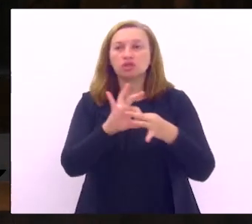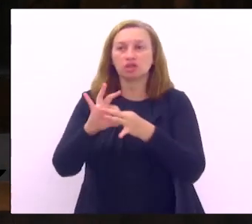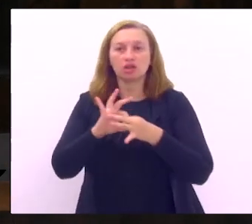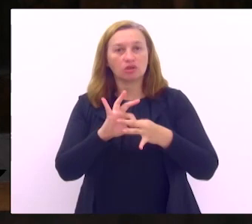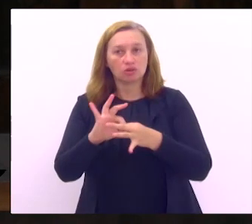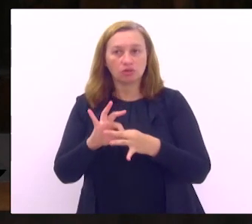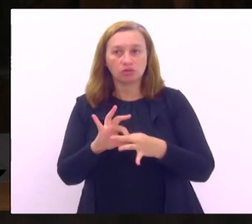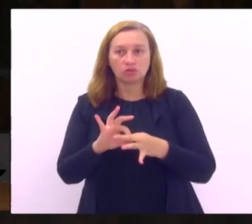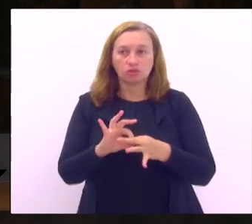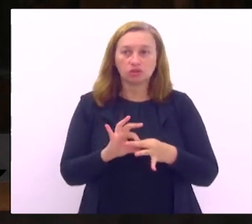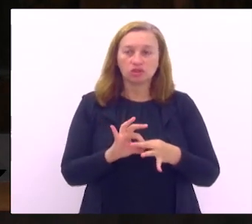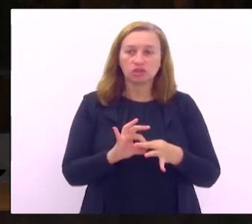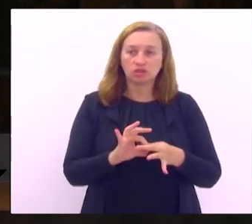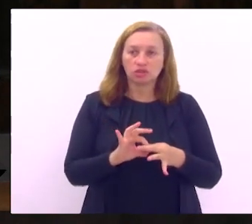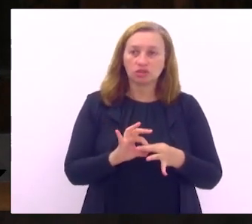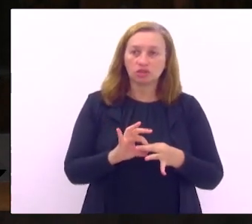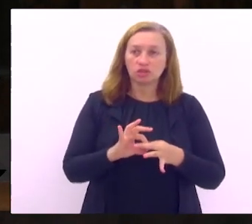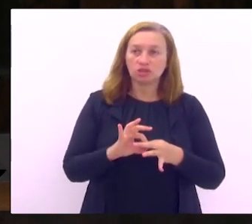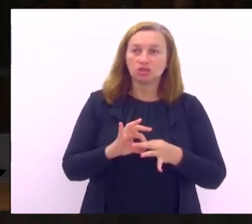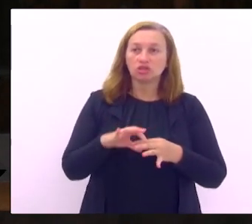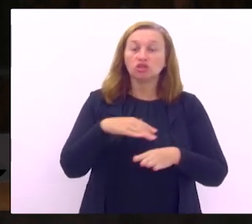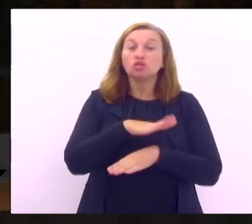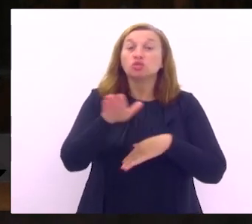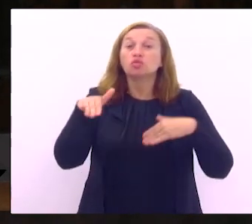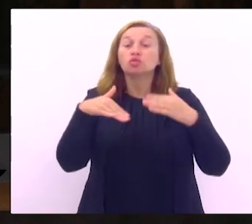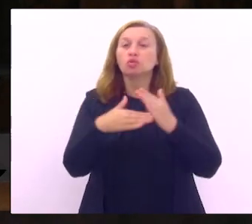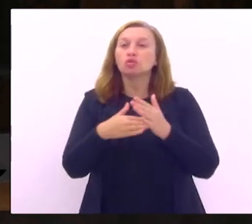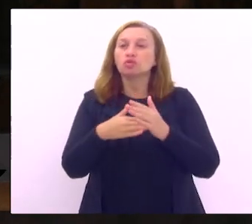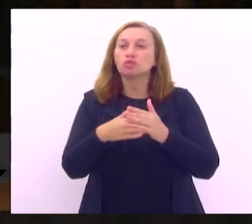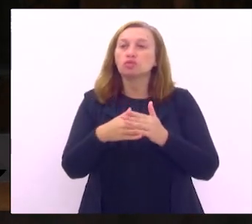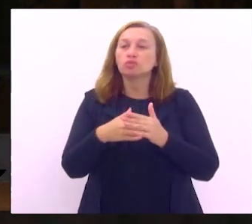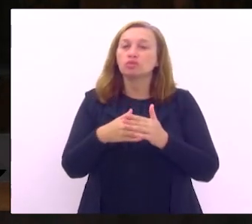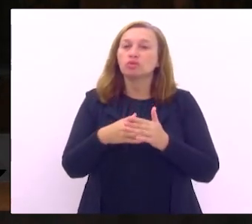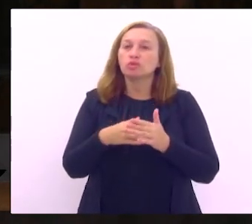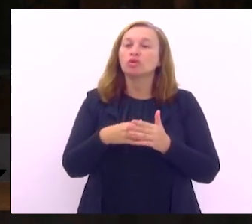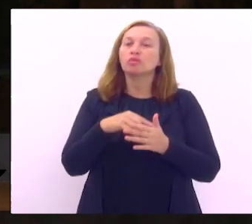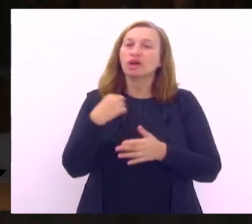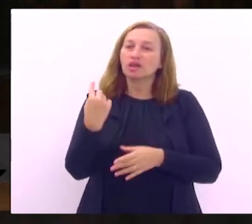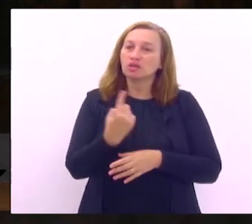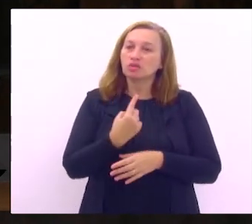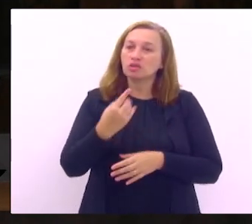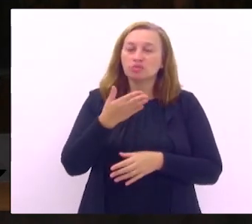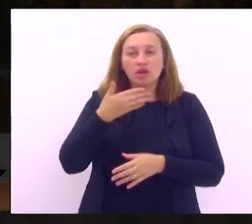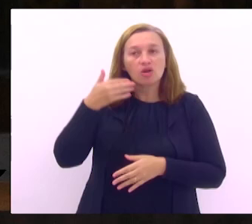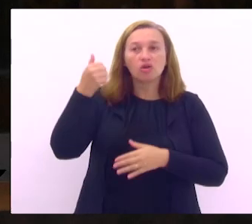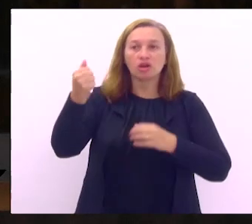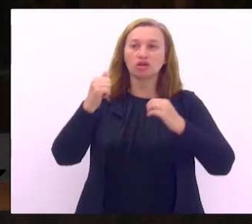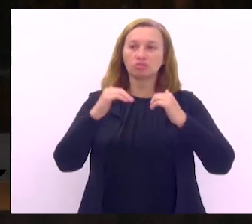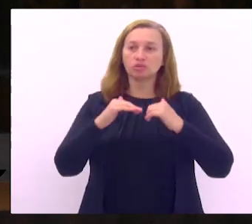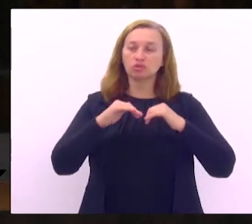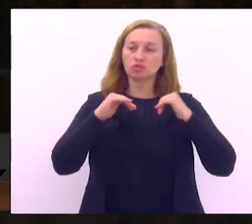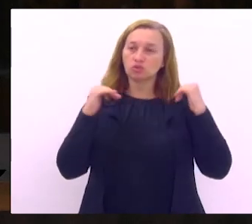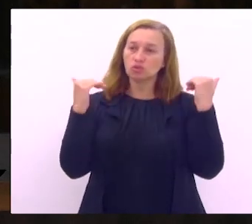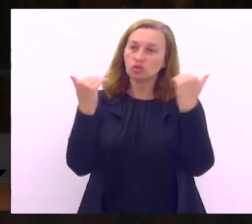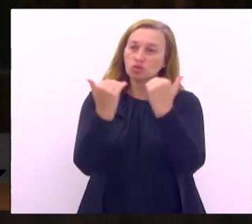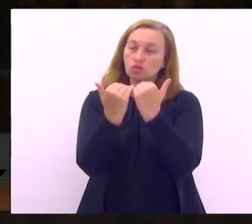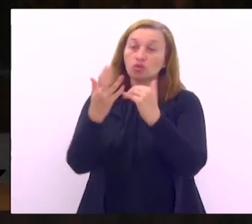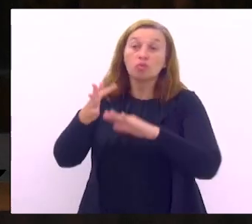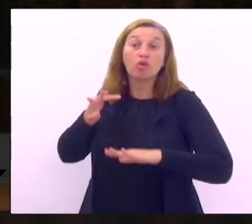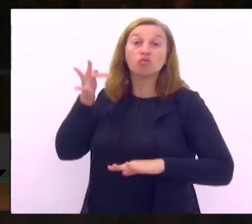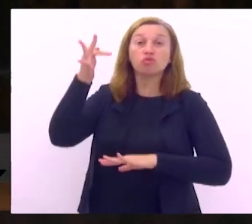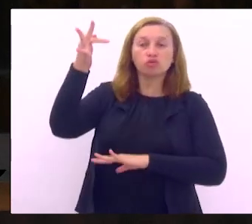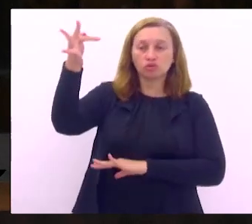as forças e os caminhos possíveis para que a gente faça para o futuro do Célio de Barros realmente algo